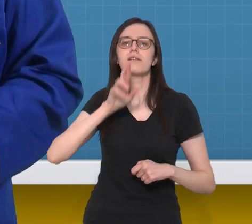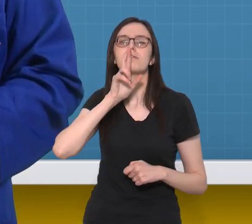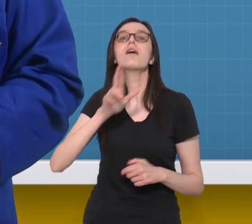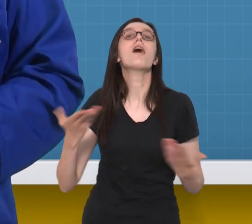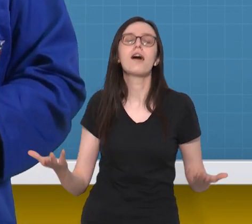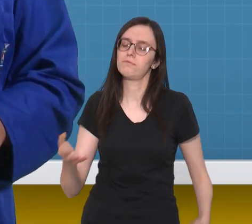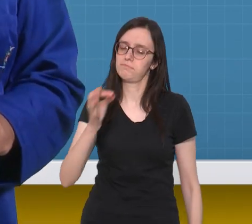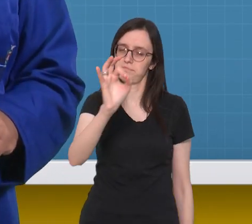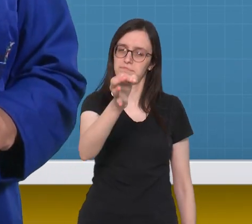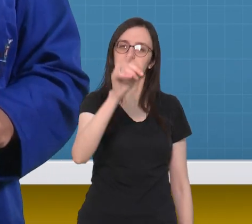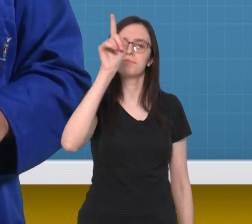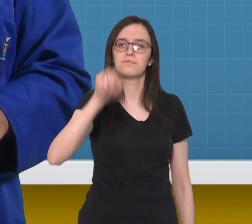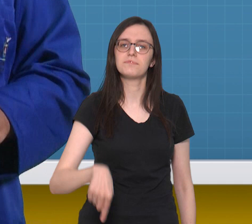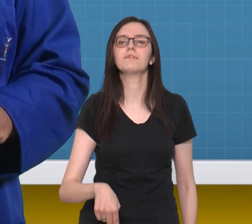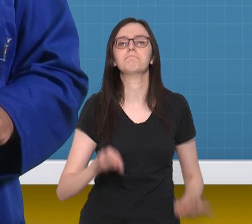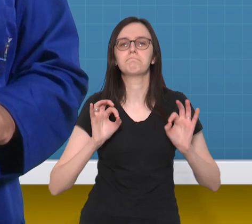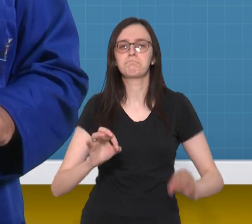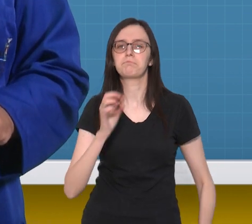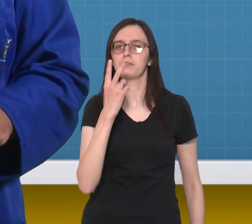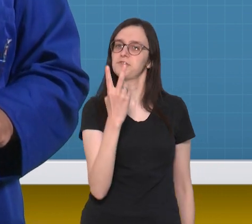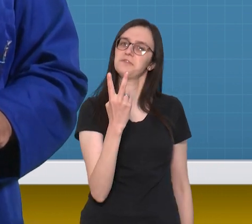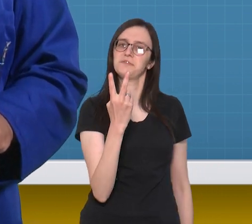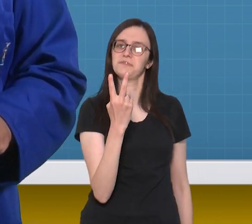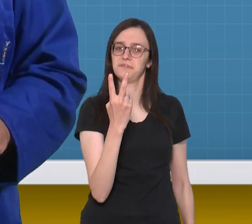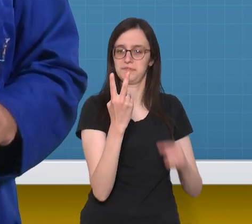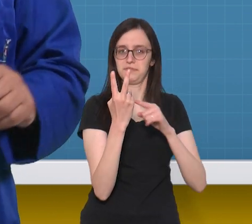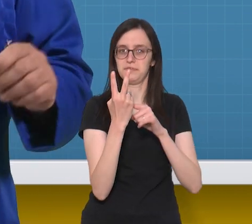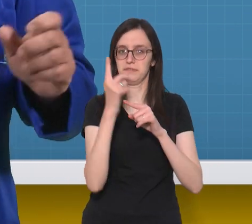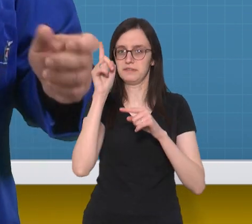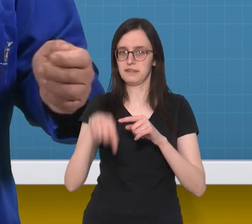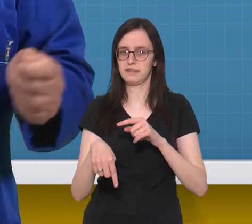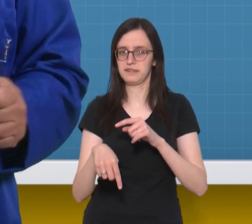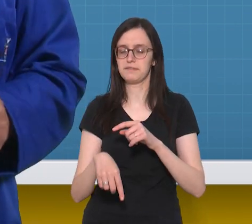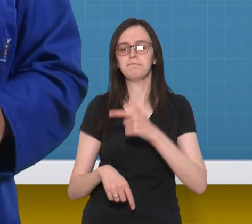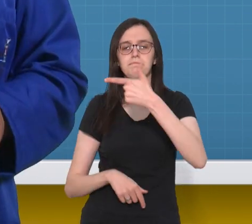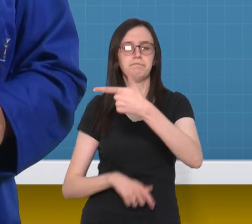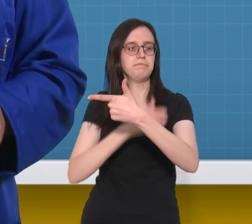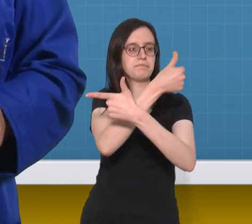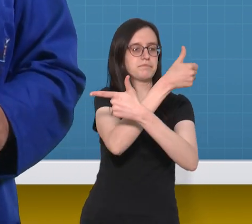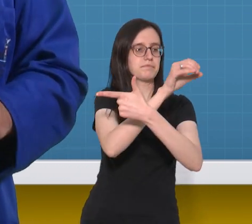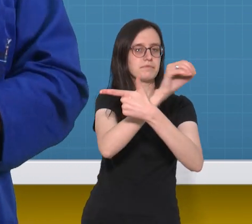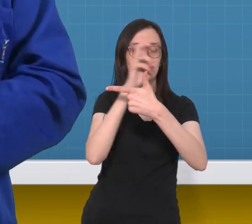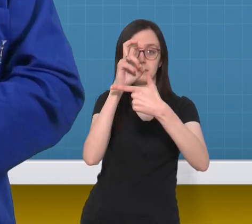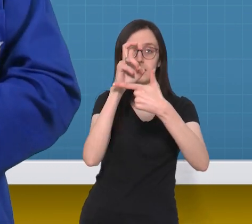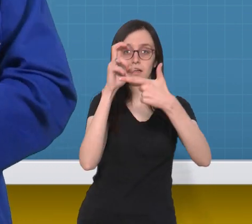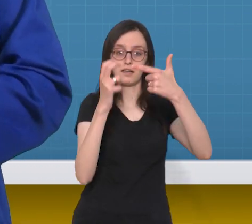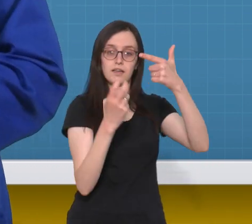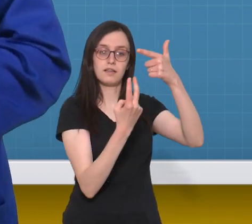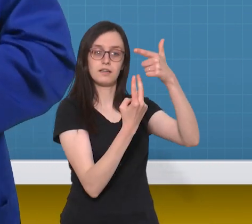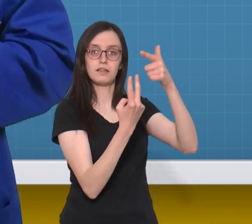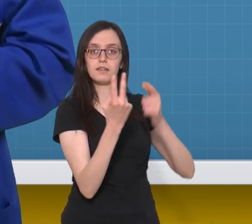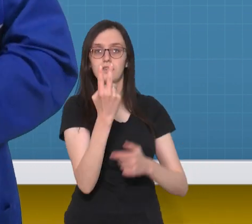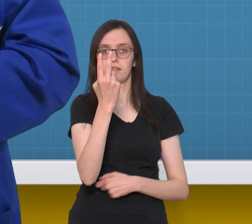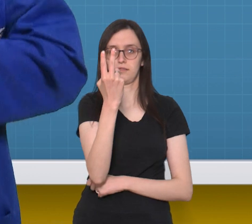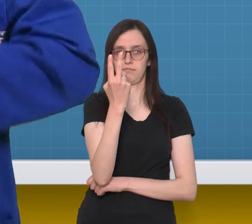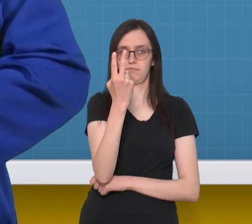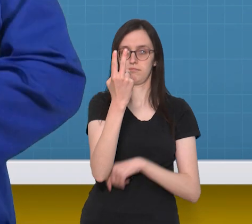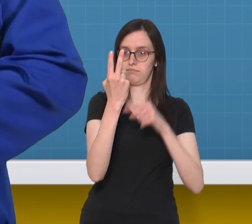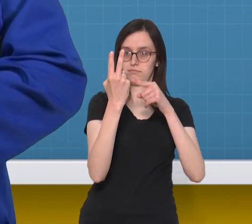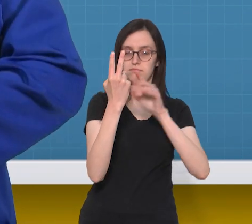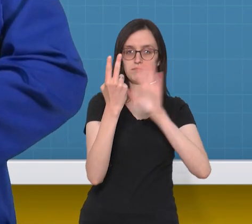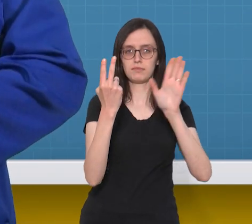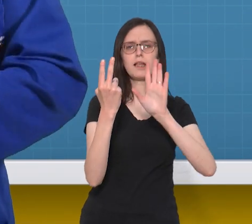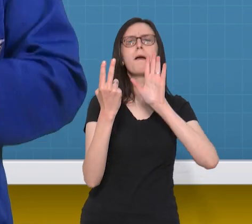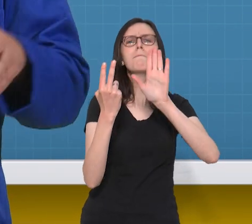5? Isso, 2 vezes 5, 10. Portanto, 2 é o nosso quociente até